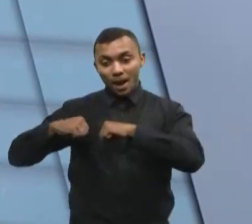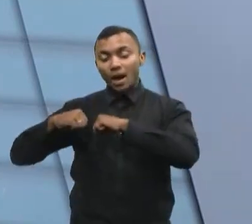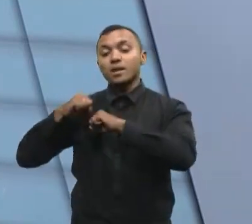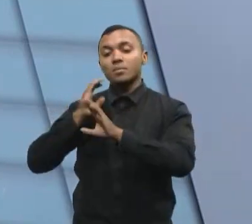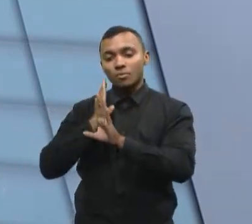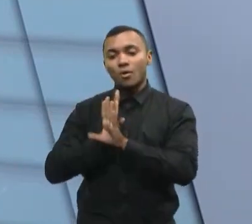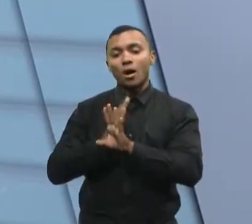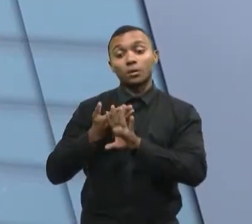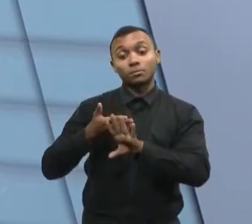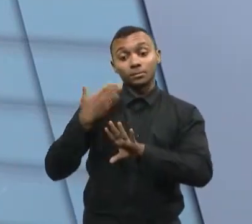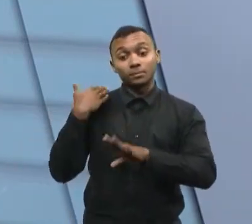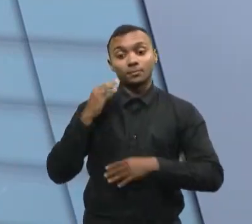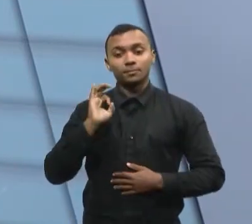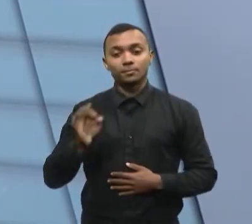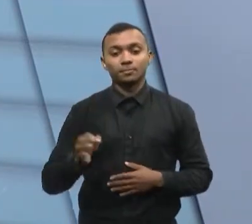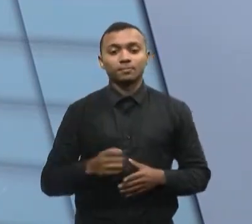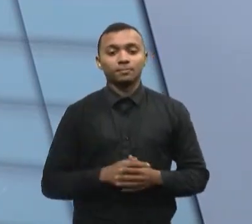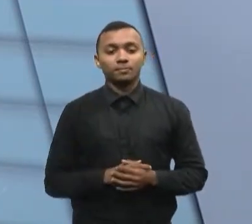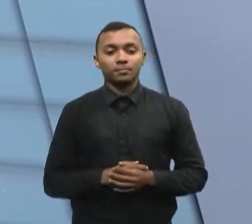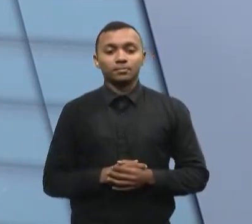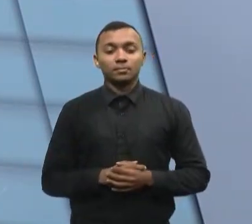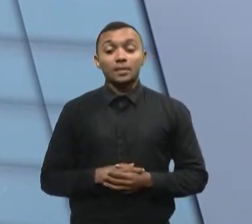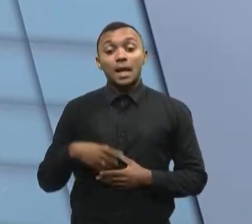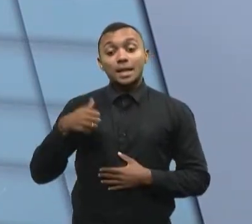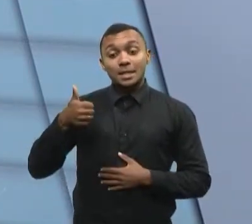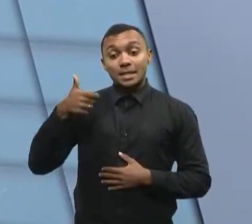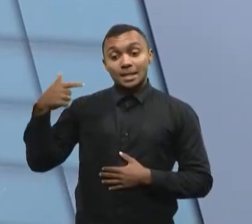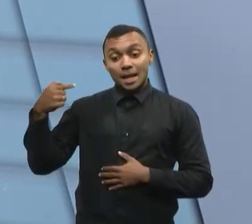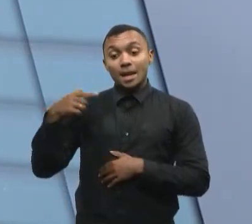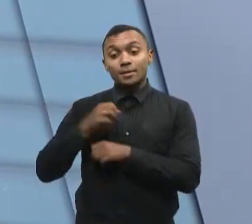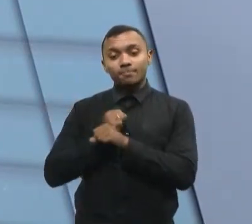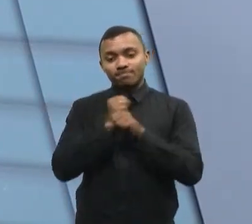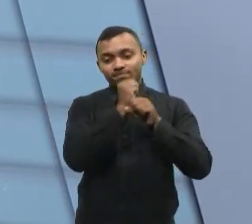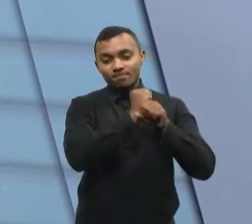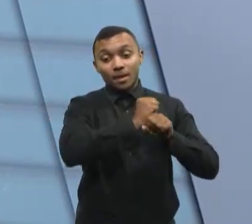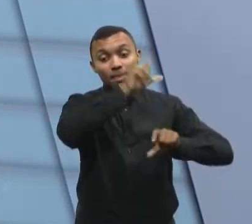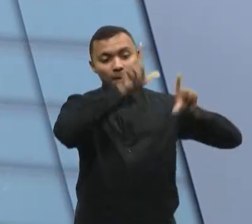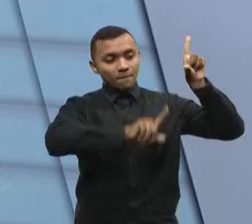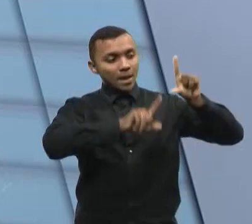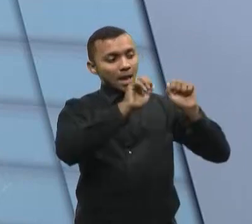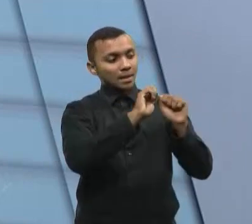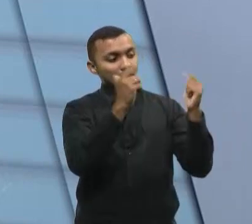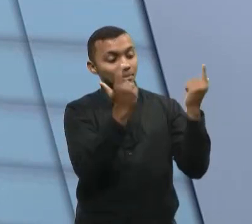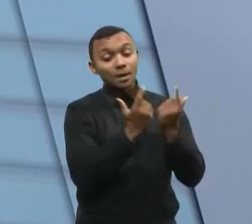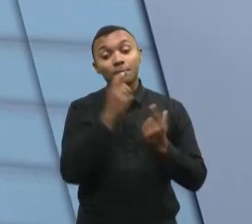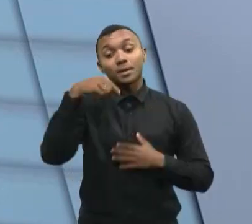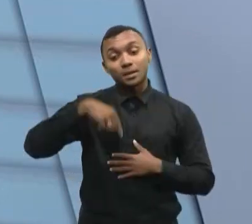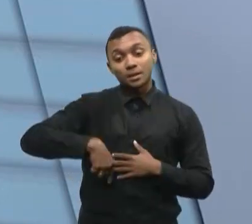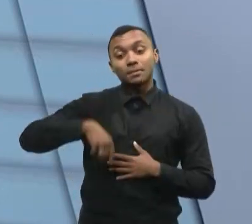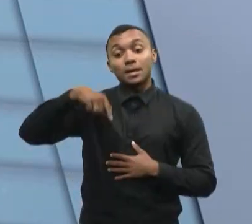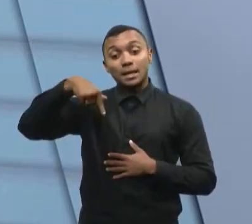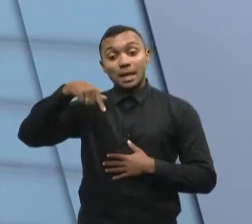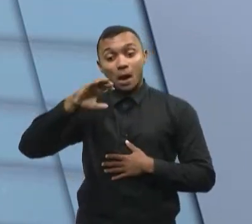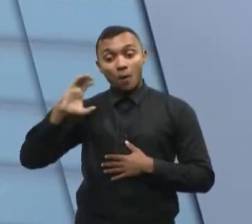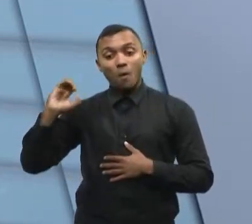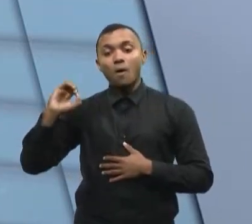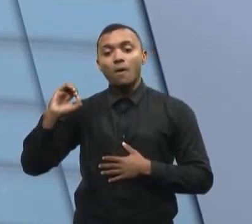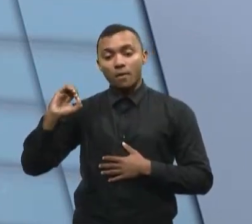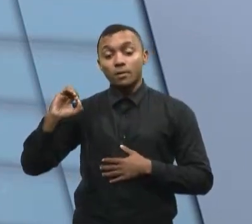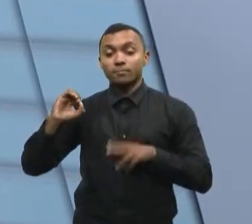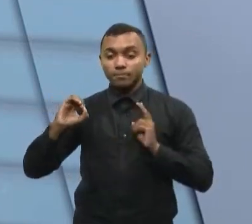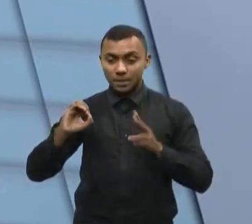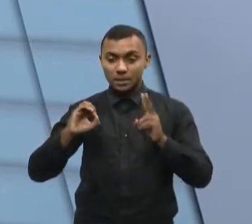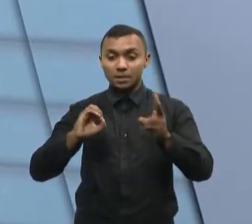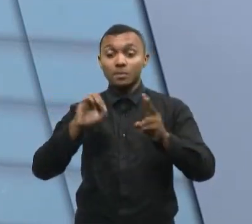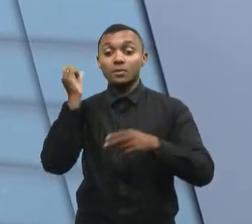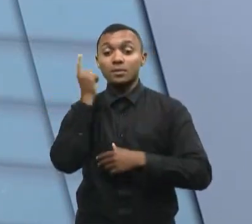das sessões plenárias. Então, 17 anos da TV Assembleia. E o programa Questão de Ordem, aqui comigo, sempre, também